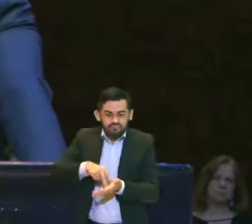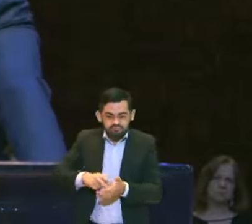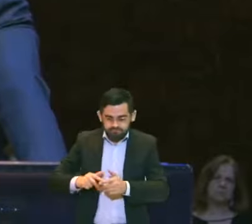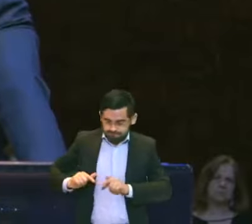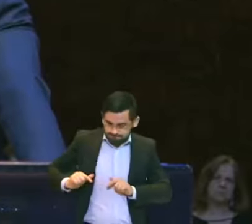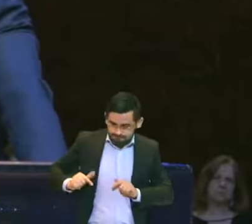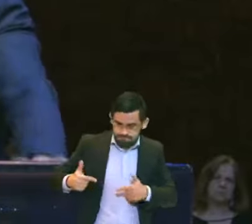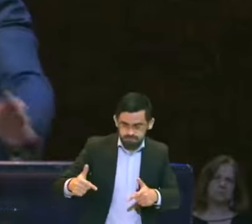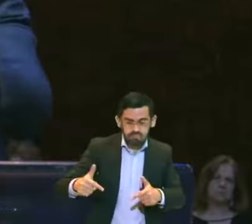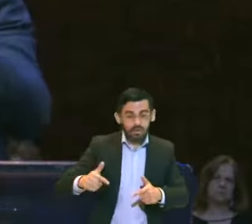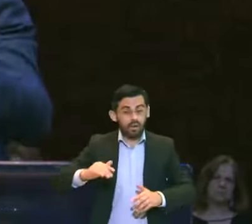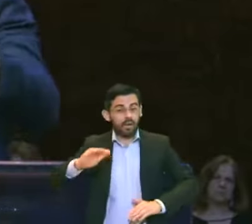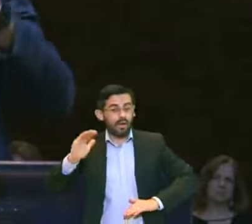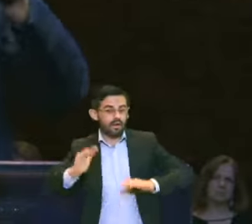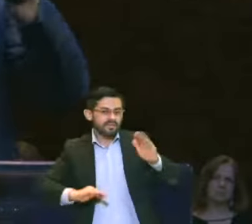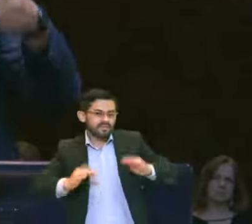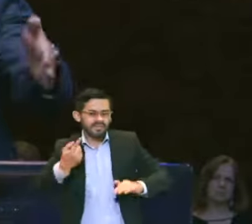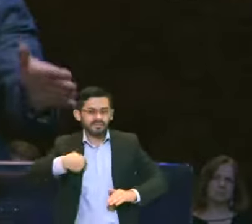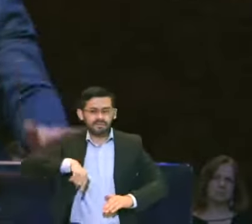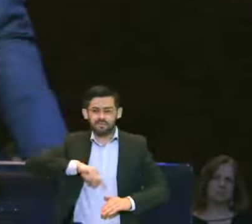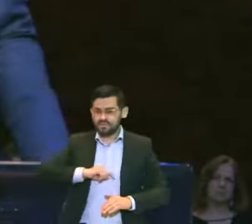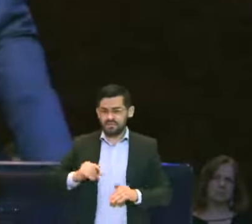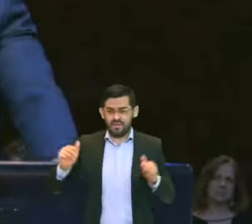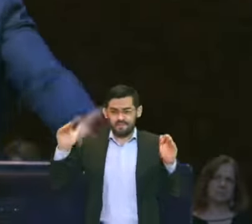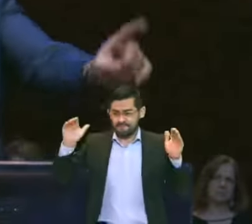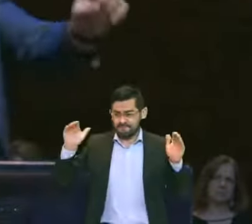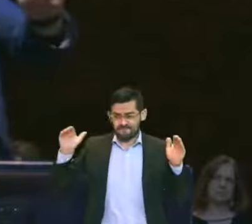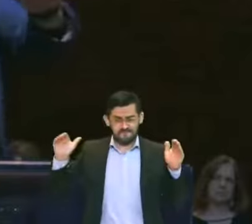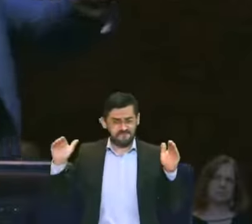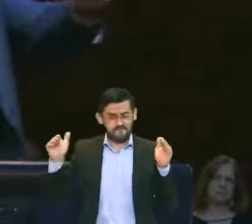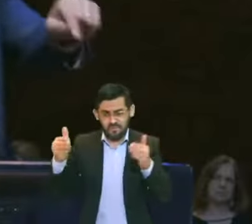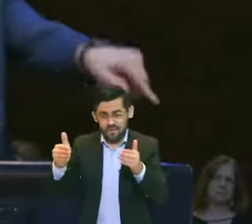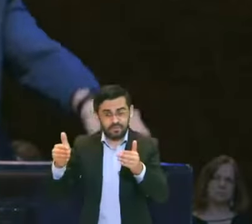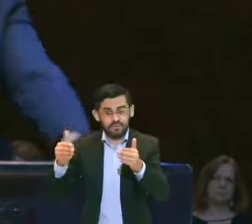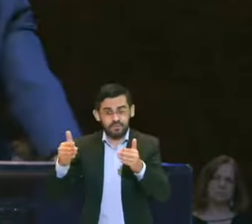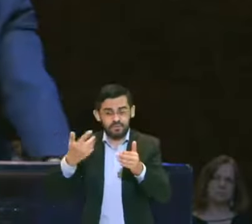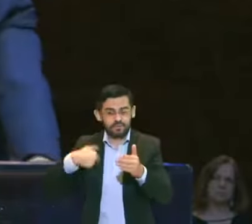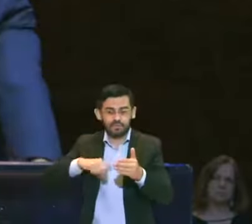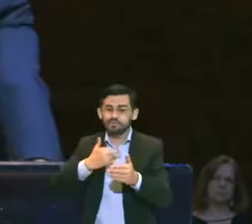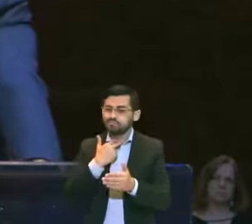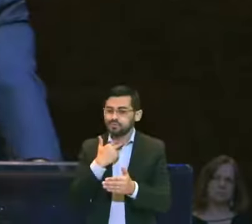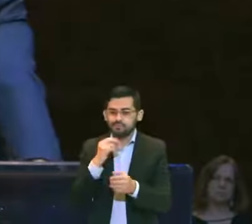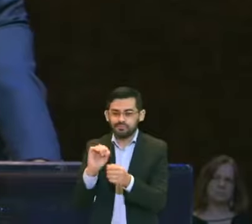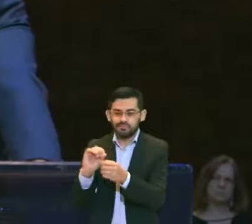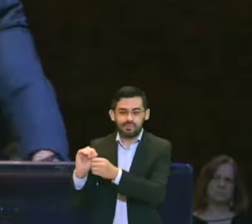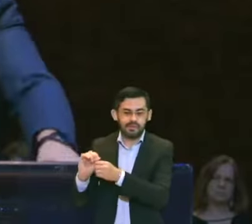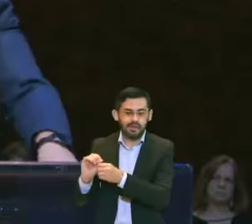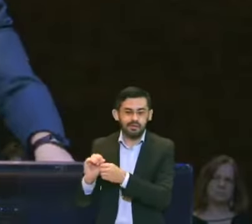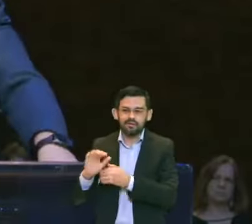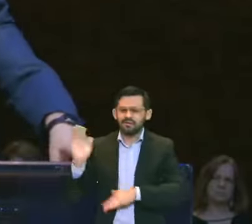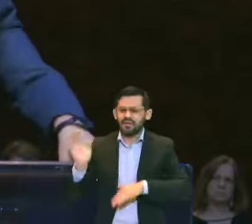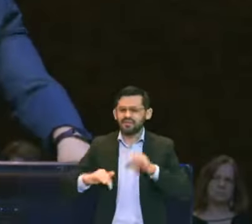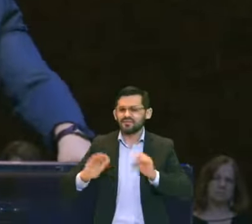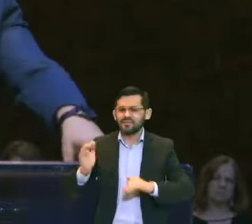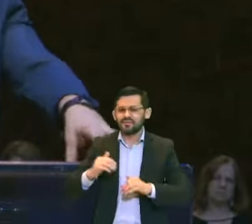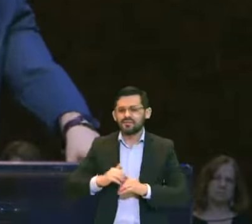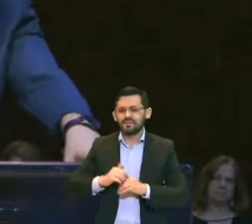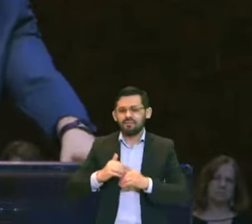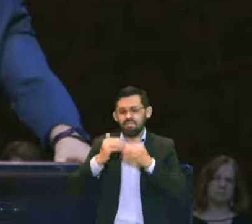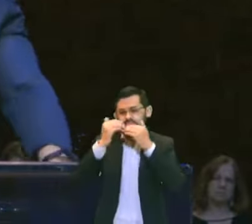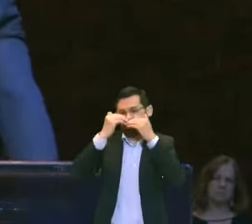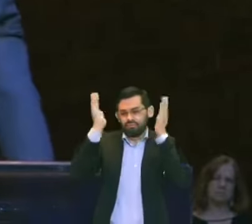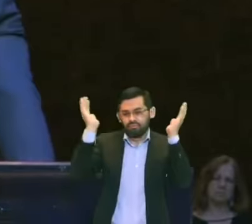Algumas vezes estamos tão focados no que não podemos construir, que deixamos de construir o